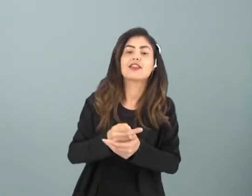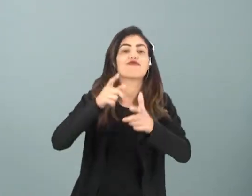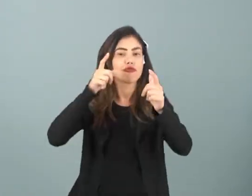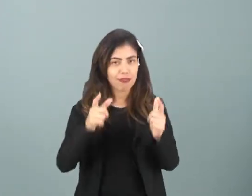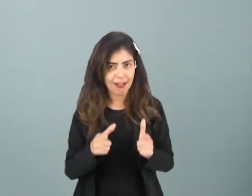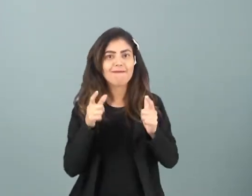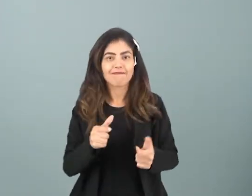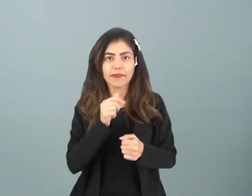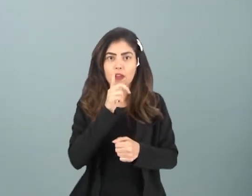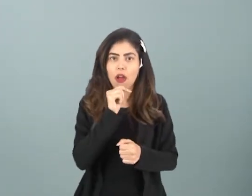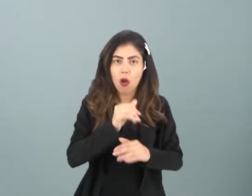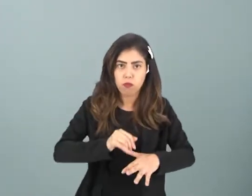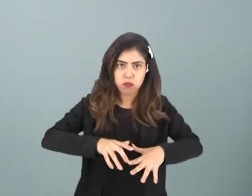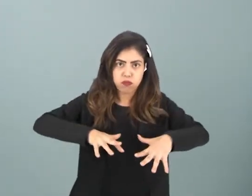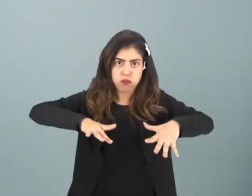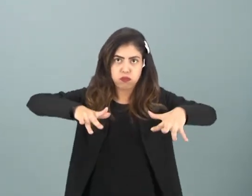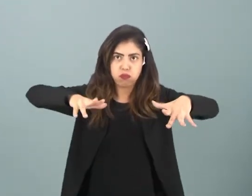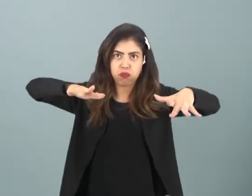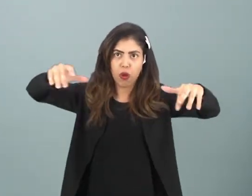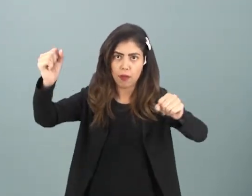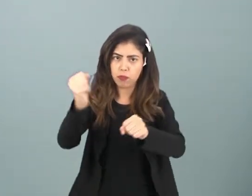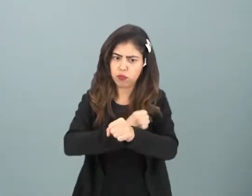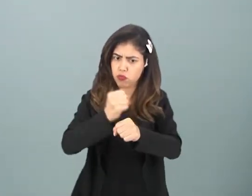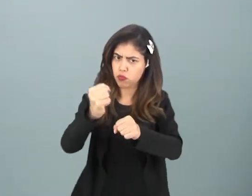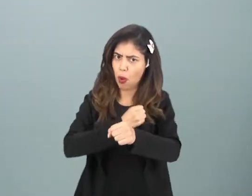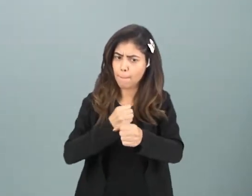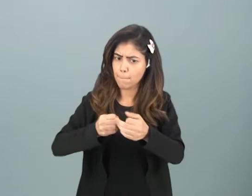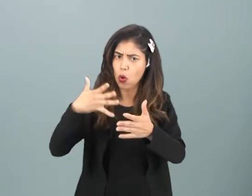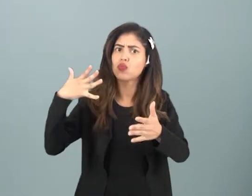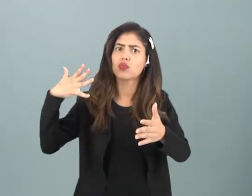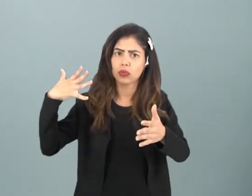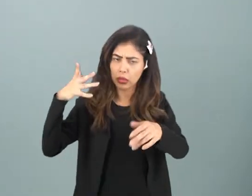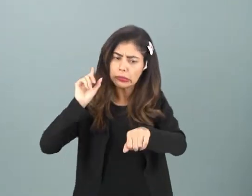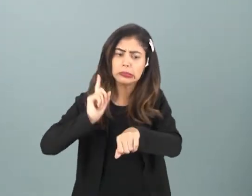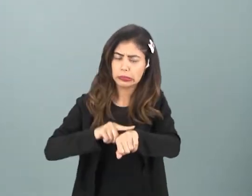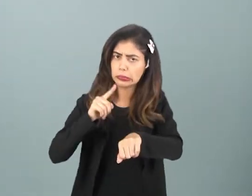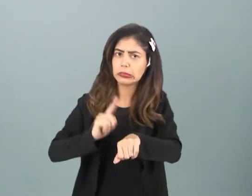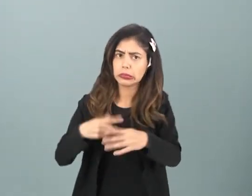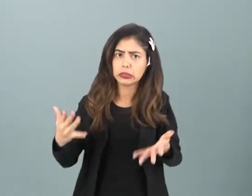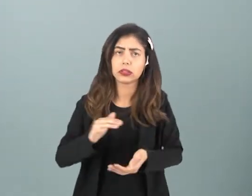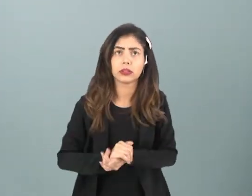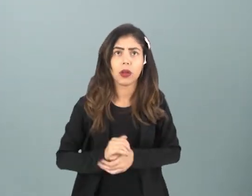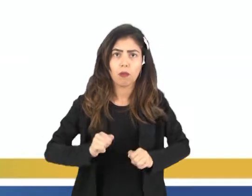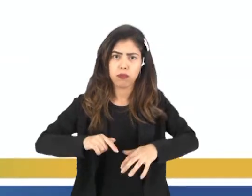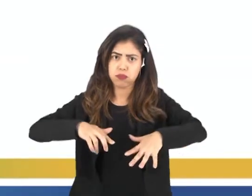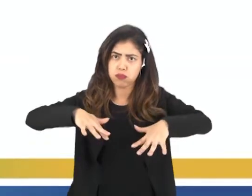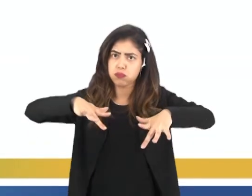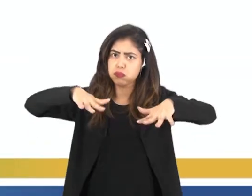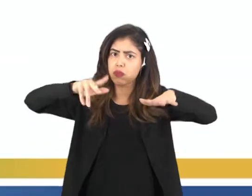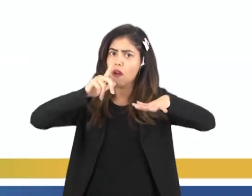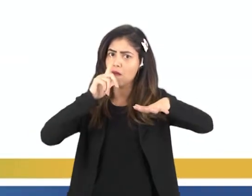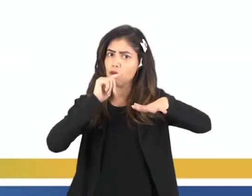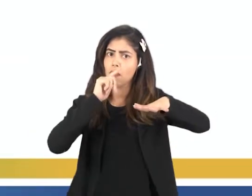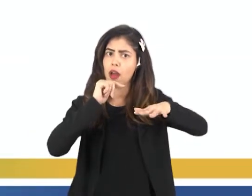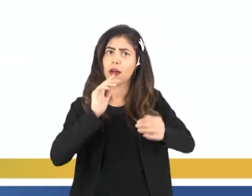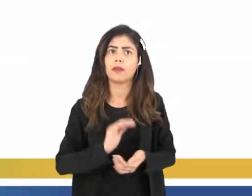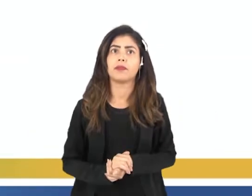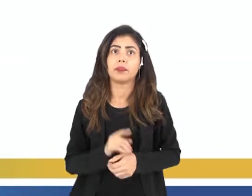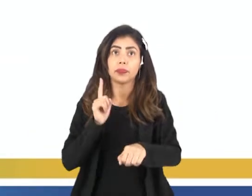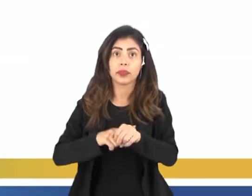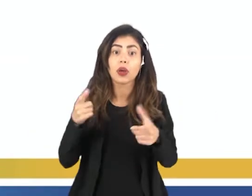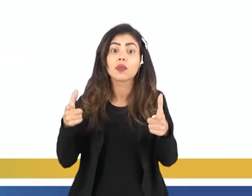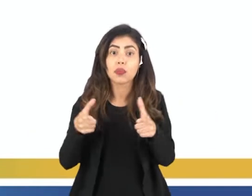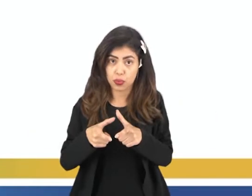e fica por muito tempo assim, inundada. Então, na parte mais elevada desse tipo de mata, o tempo de inundação é